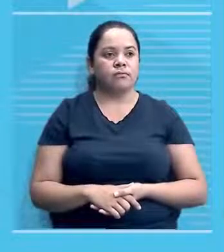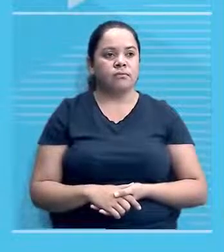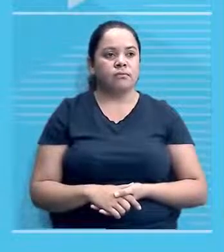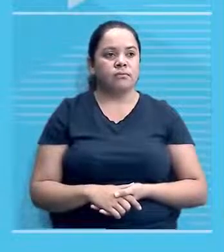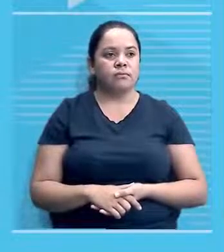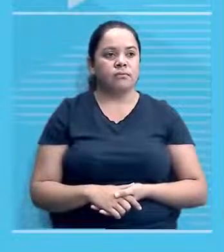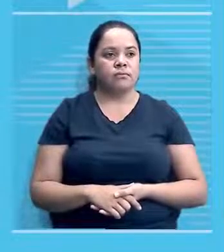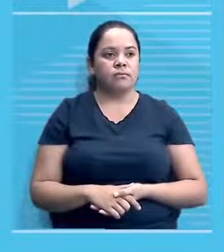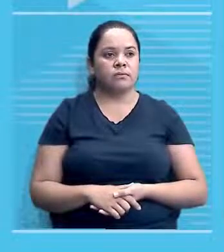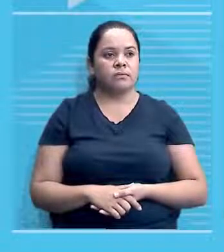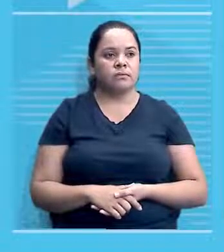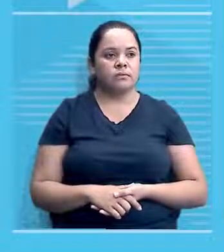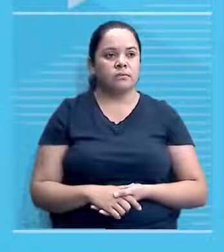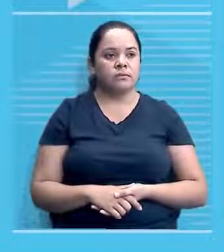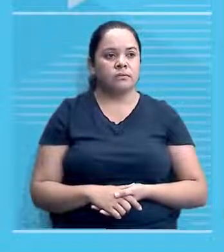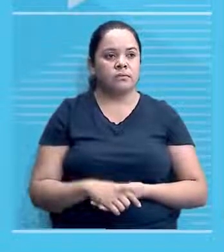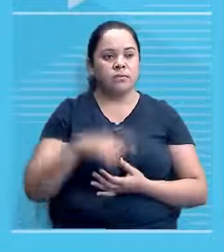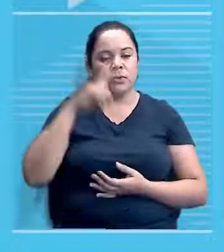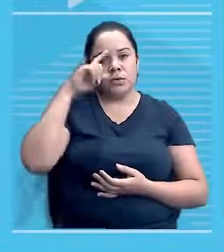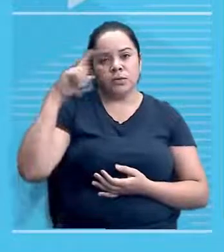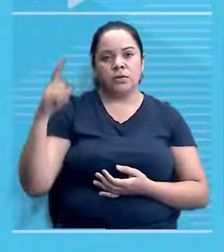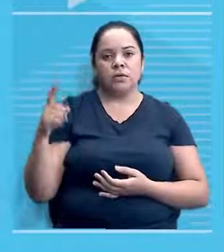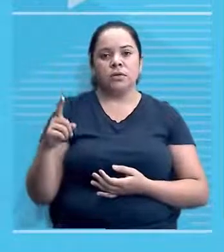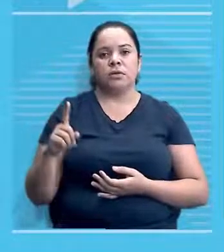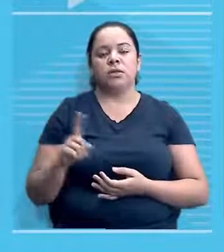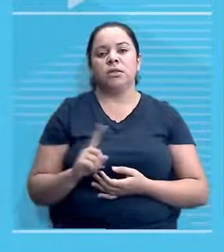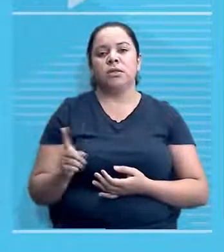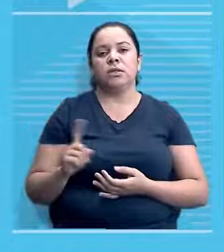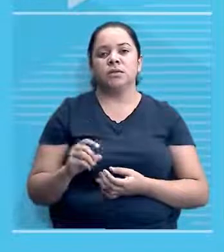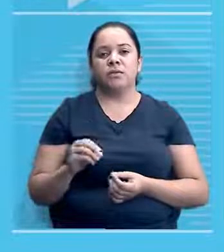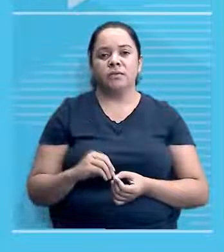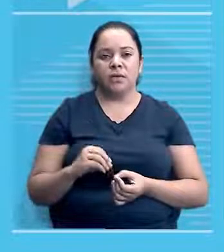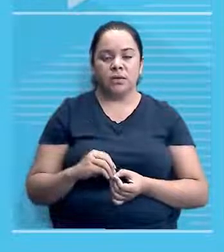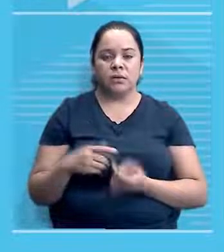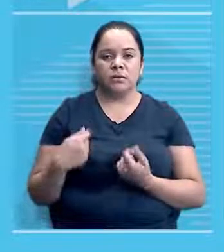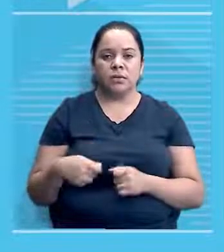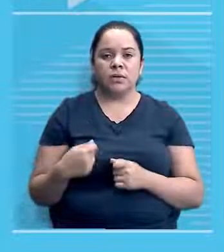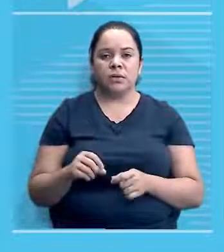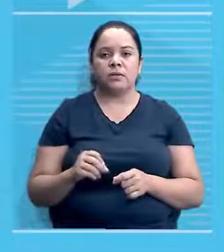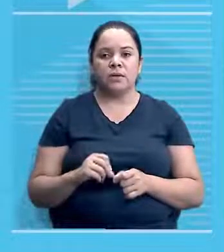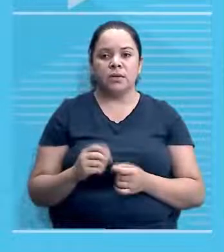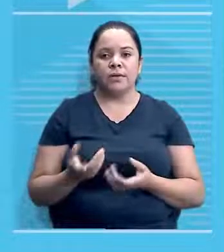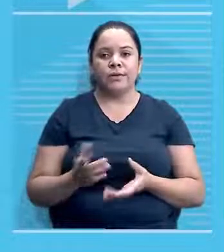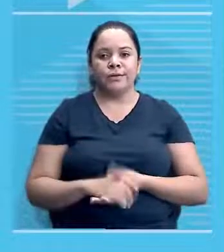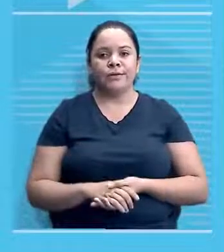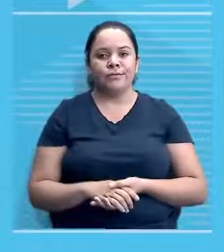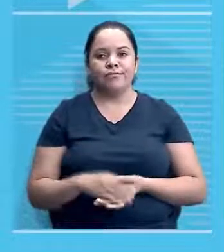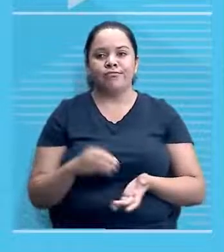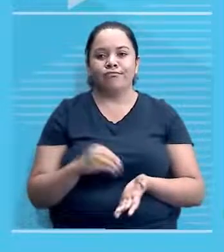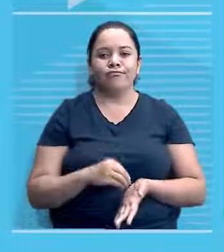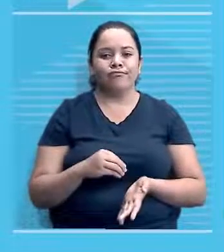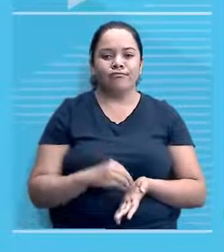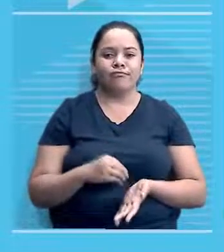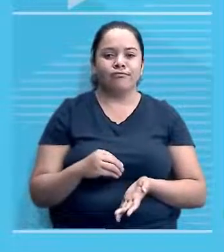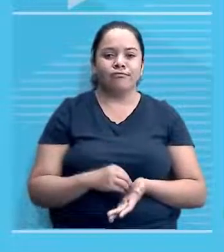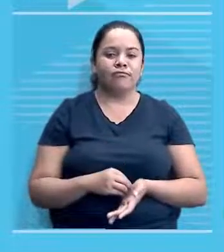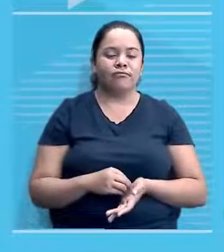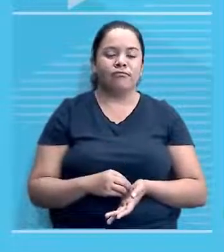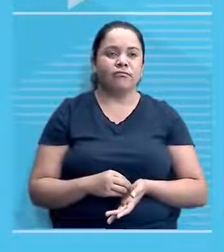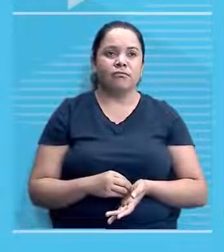no dia que você não faz o que tem que ser feito é um desperdício você só